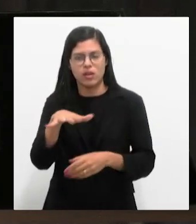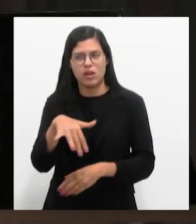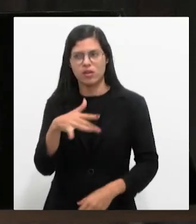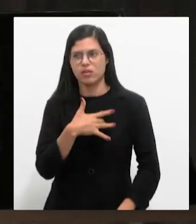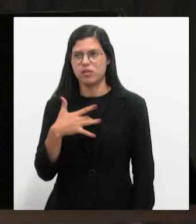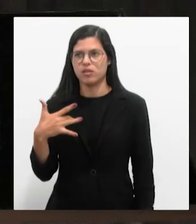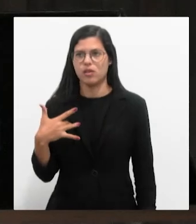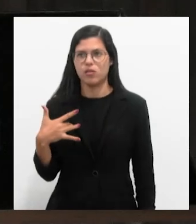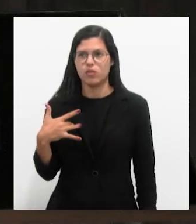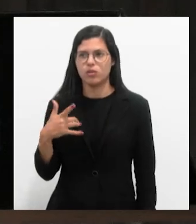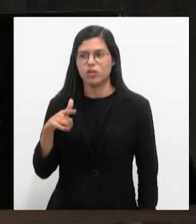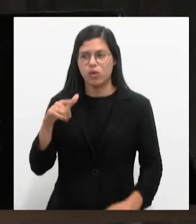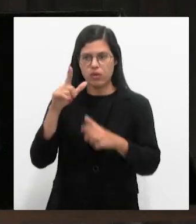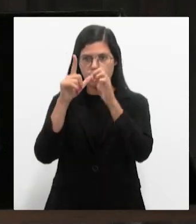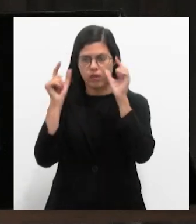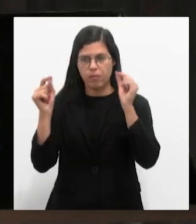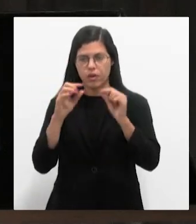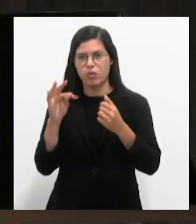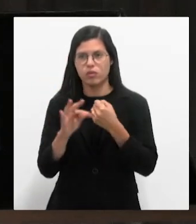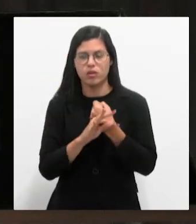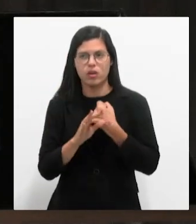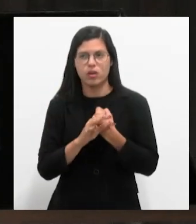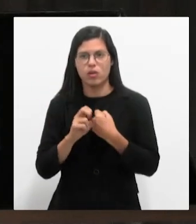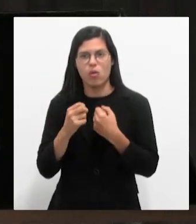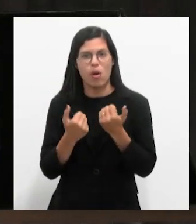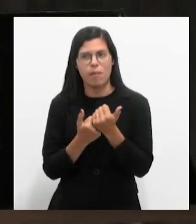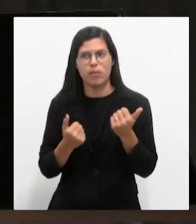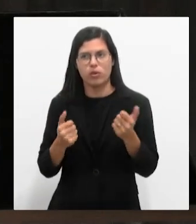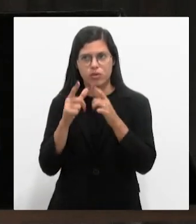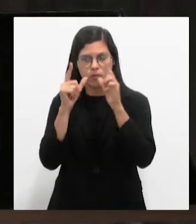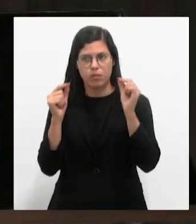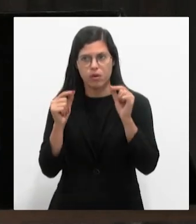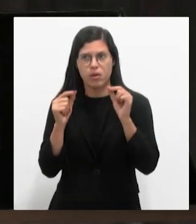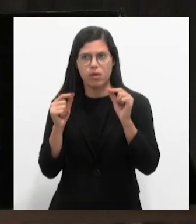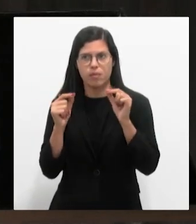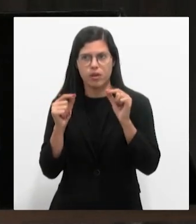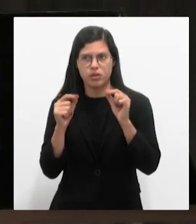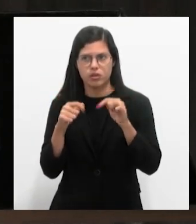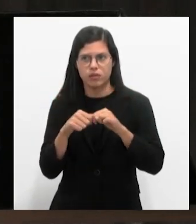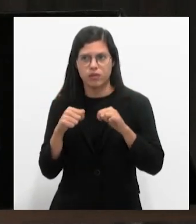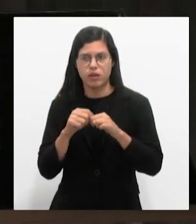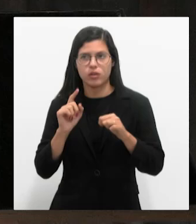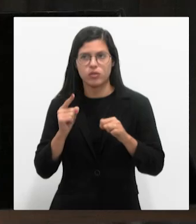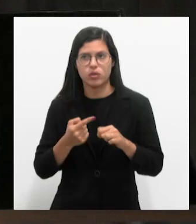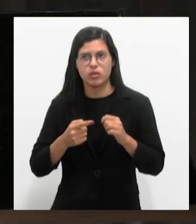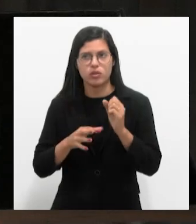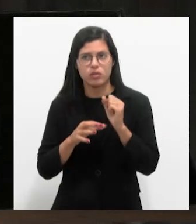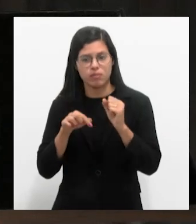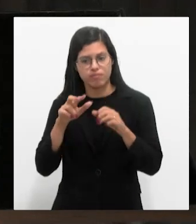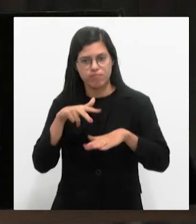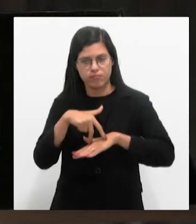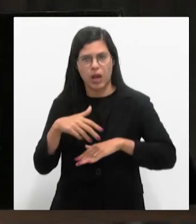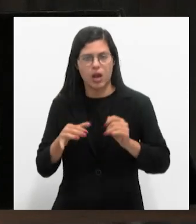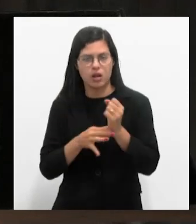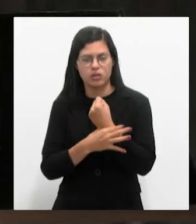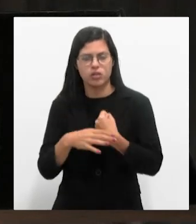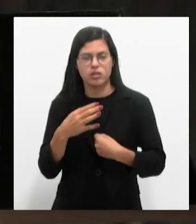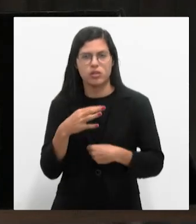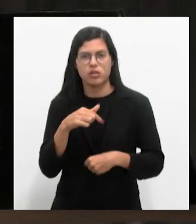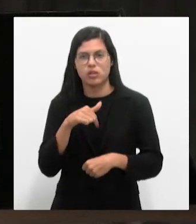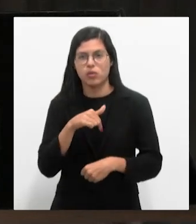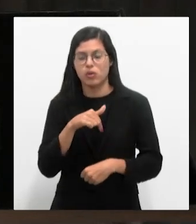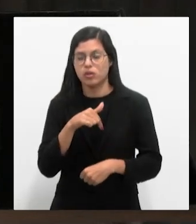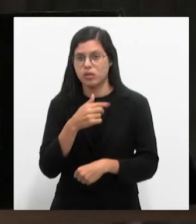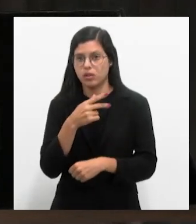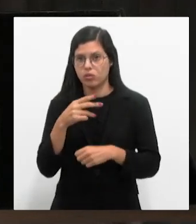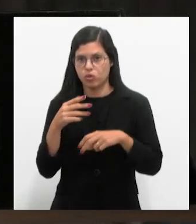geralmente, é o enfermeiro, ou o técnico, ou o auxiliar de enfermagem que fez. E não, nós estamos ali para garantir a segurança do paciente. Então, quero,